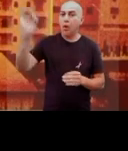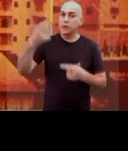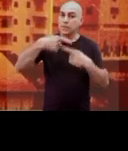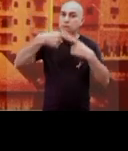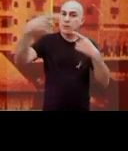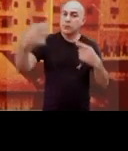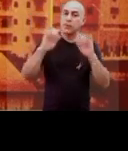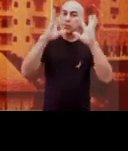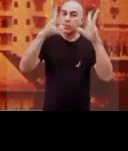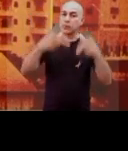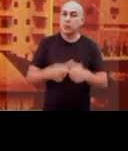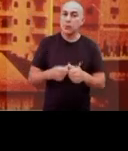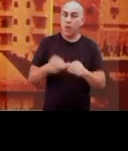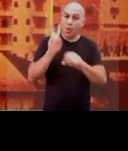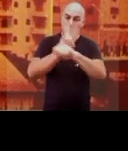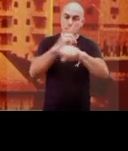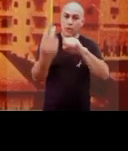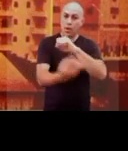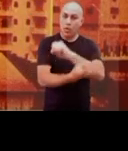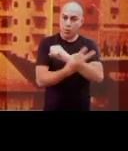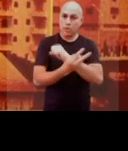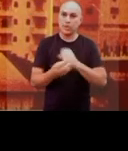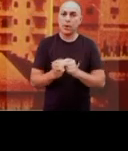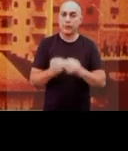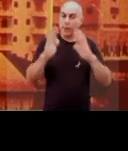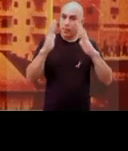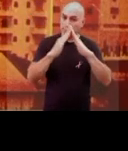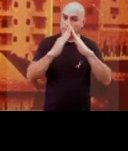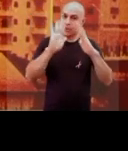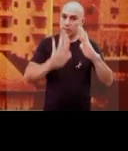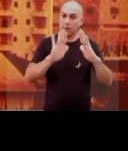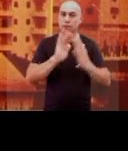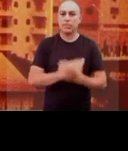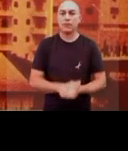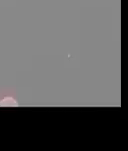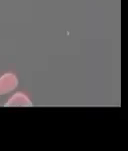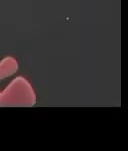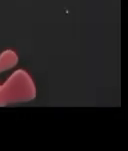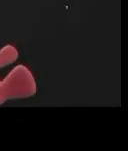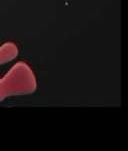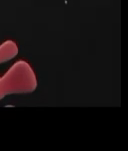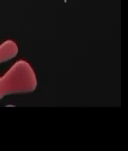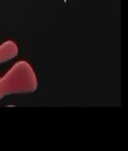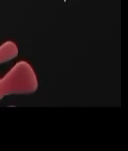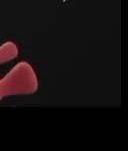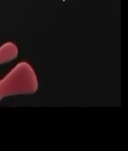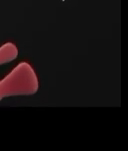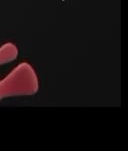semana a todos. Cuide de si, cuide do próximo. Fique em casa.